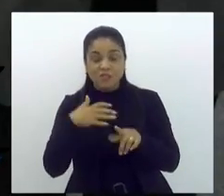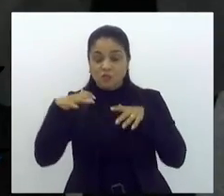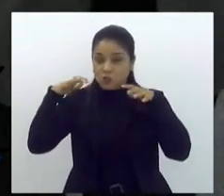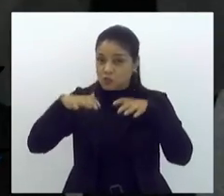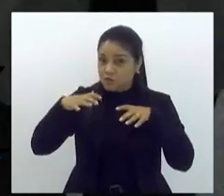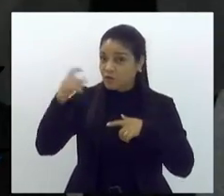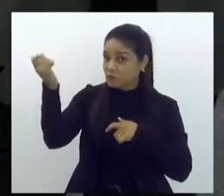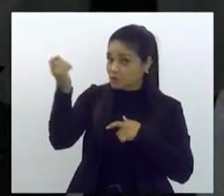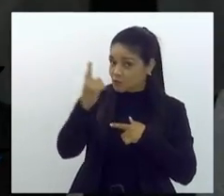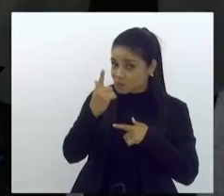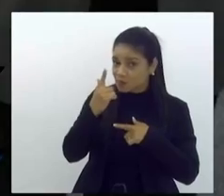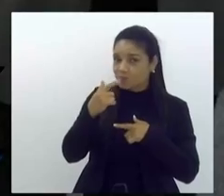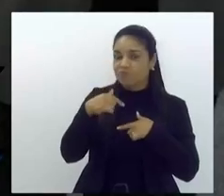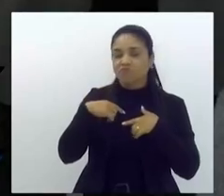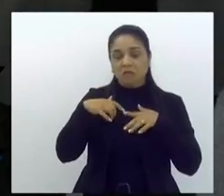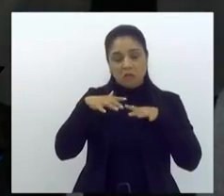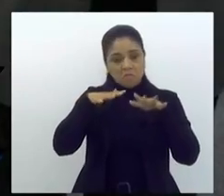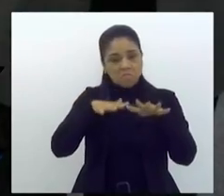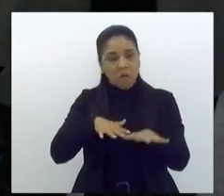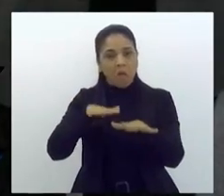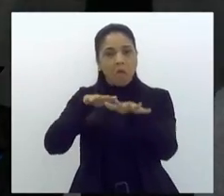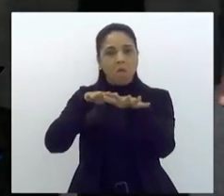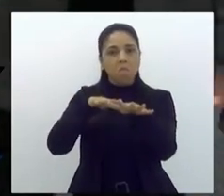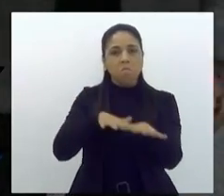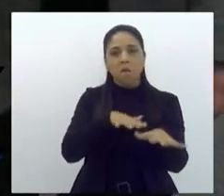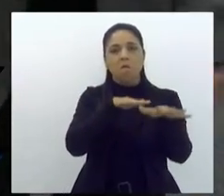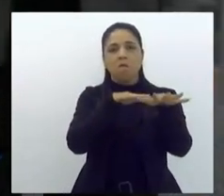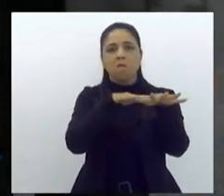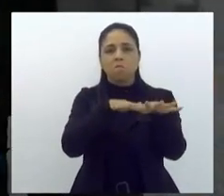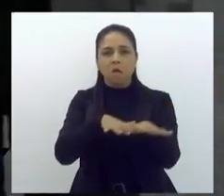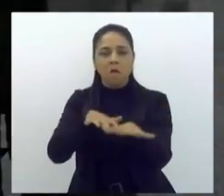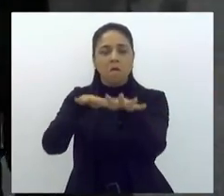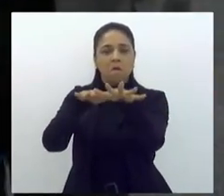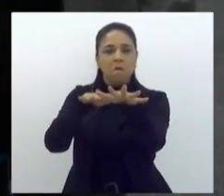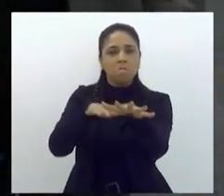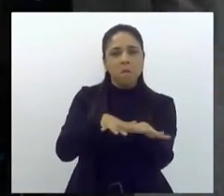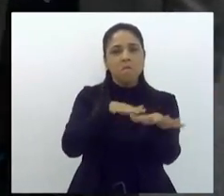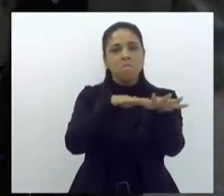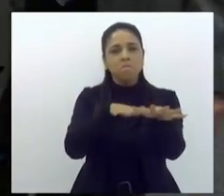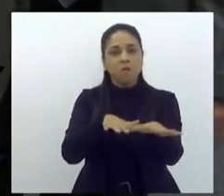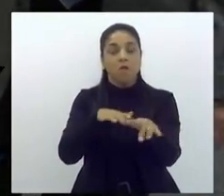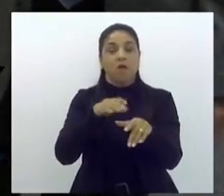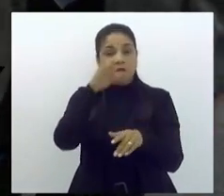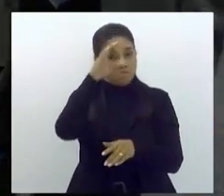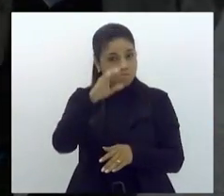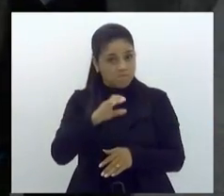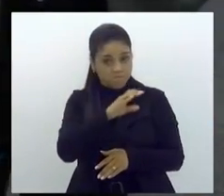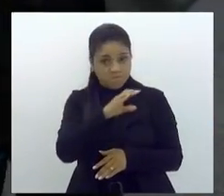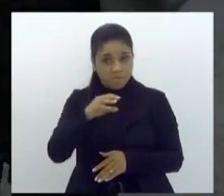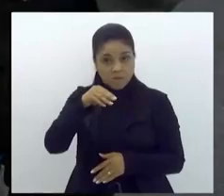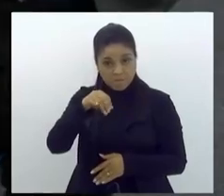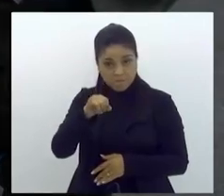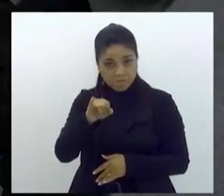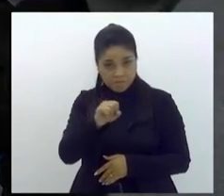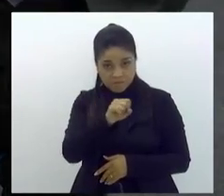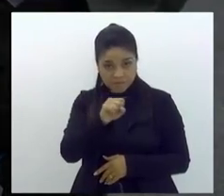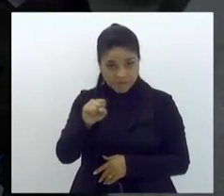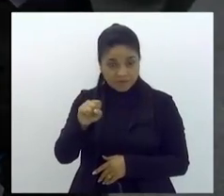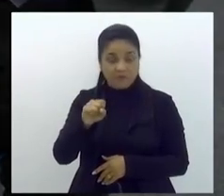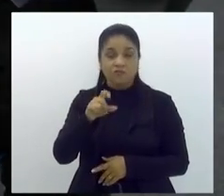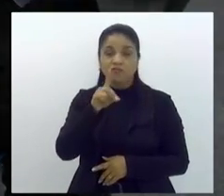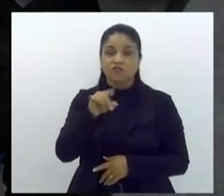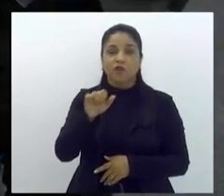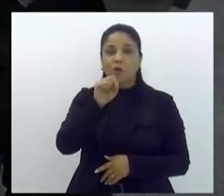nós temos a procissão temos a missa todo dia hoje de dezembro Deputado